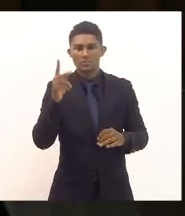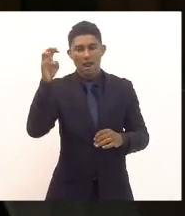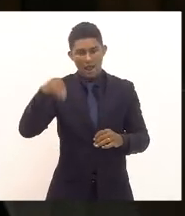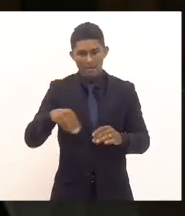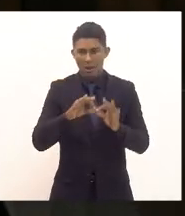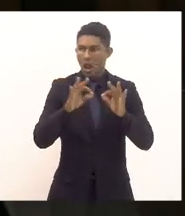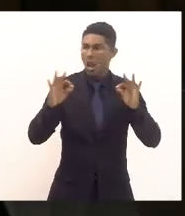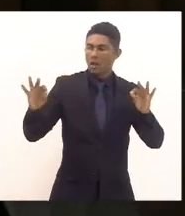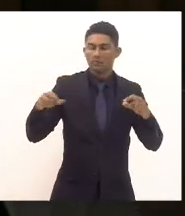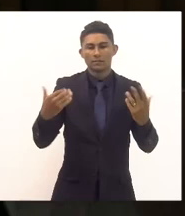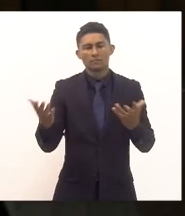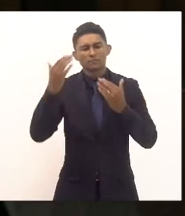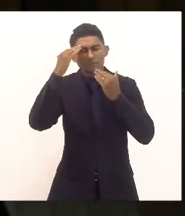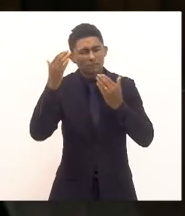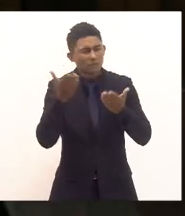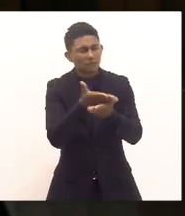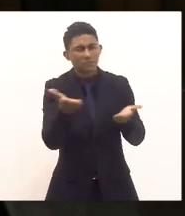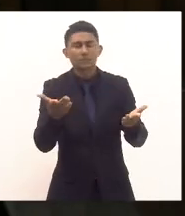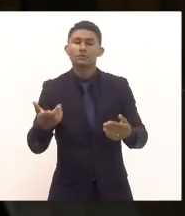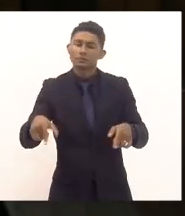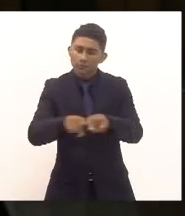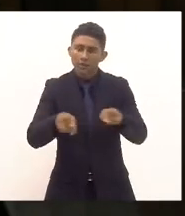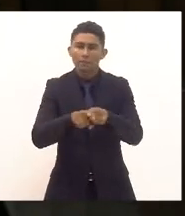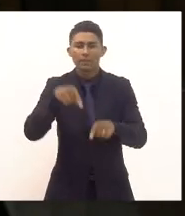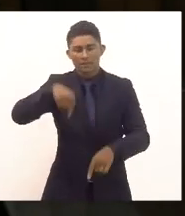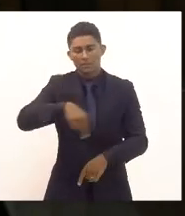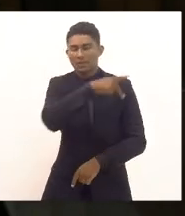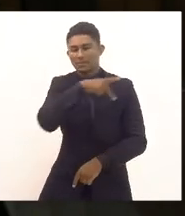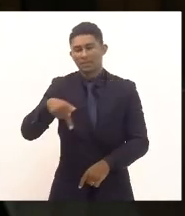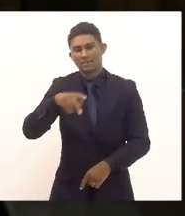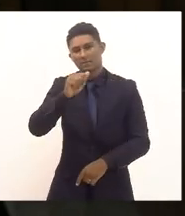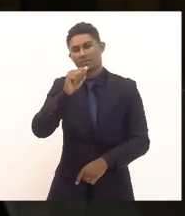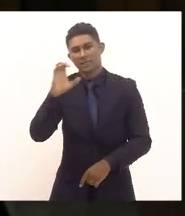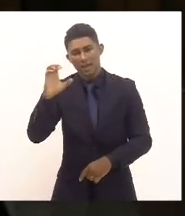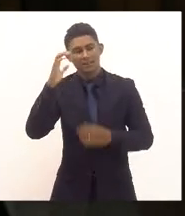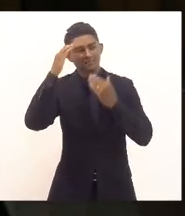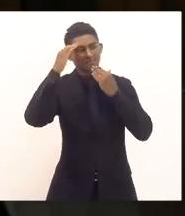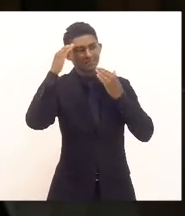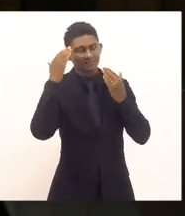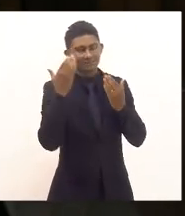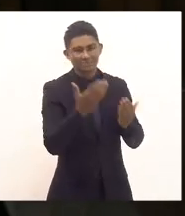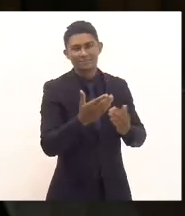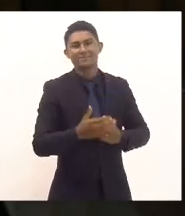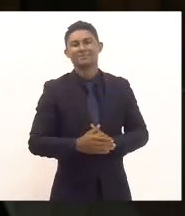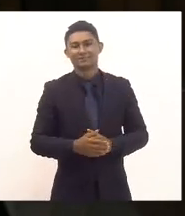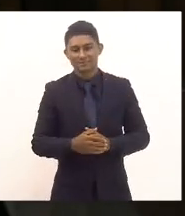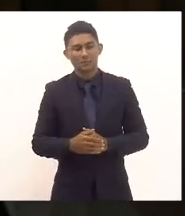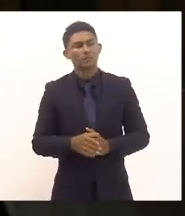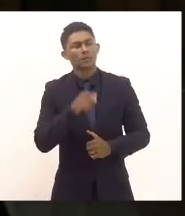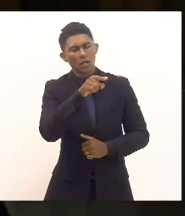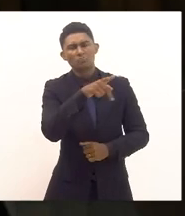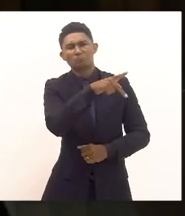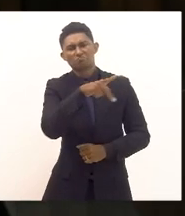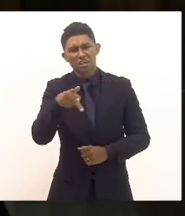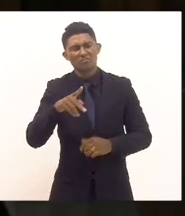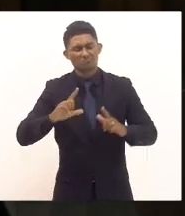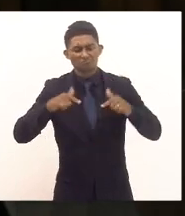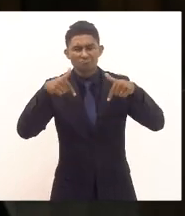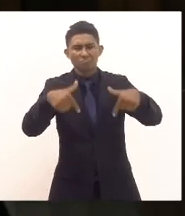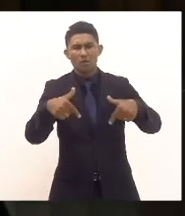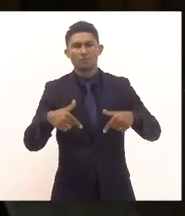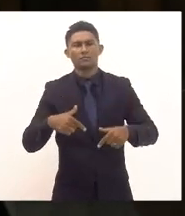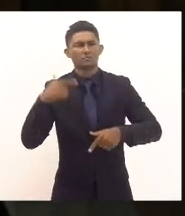a todos e mais uma vez ao nosso Presidente André Ceciliano que tem se demonstrado o presidente